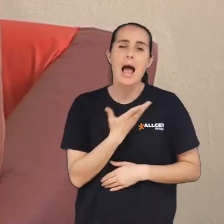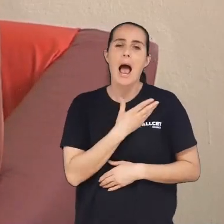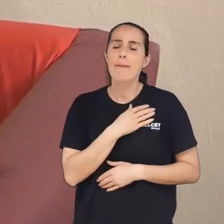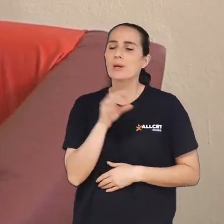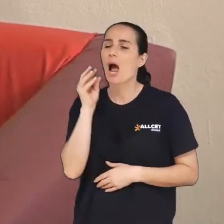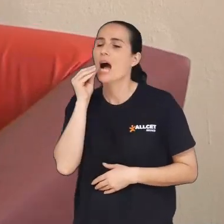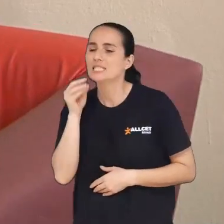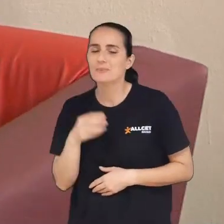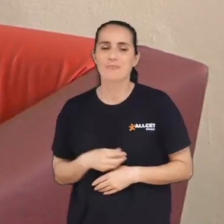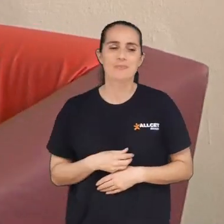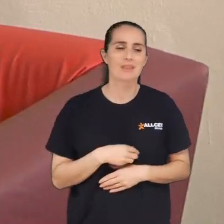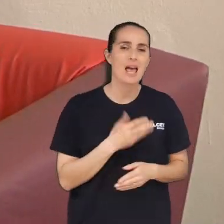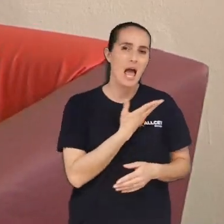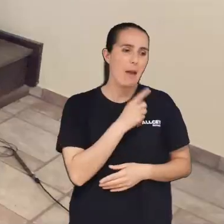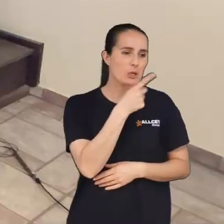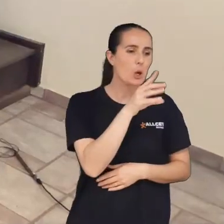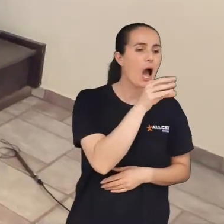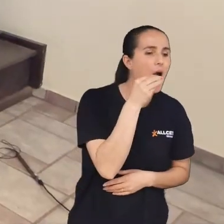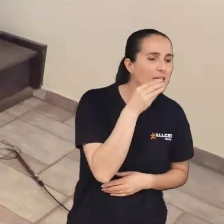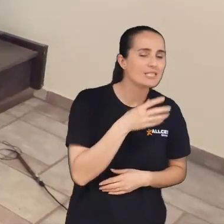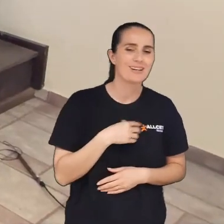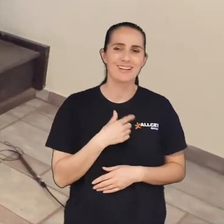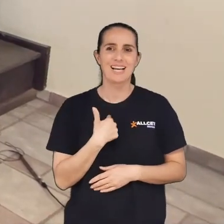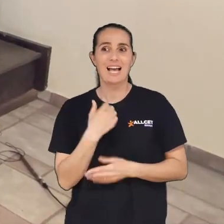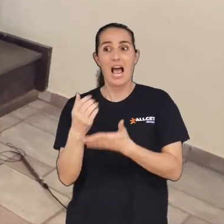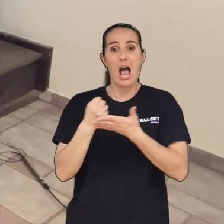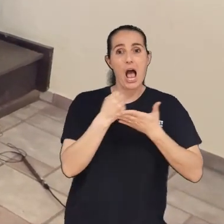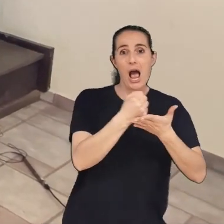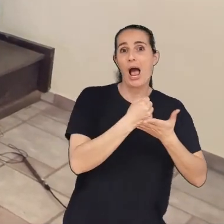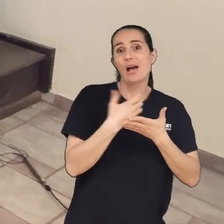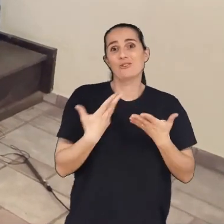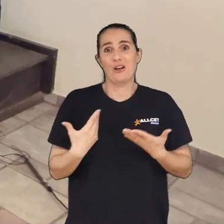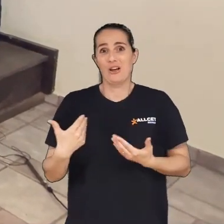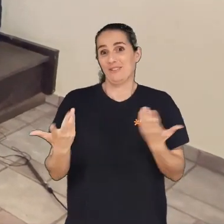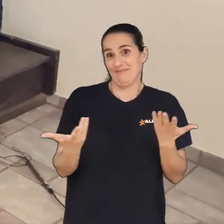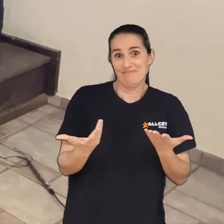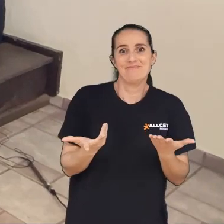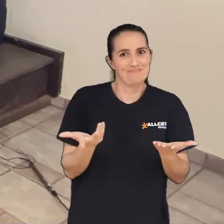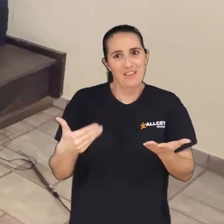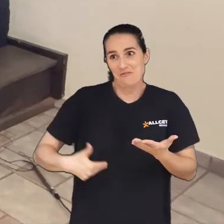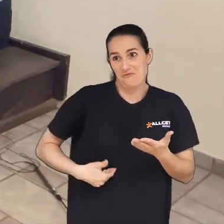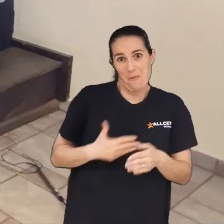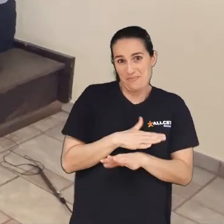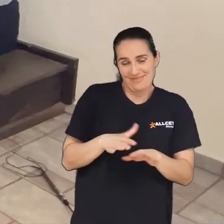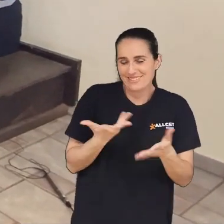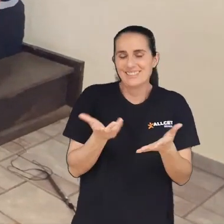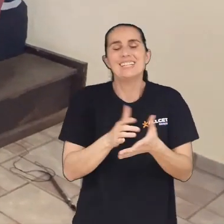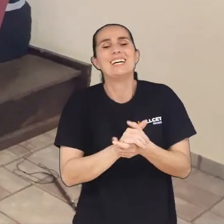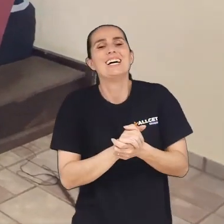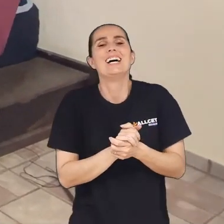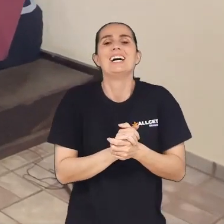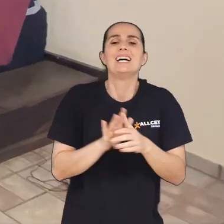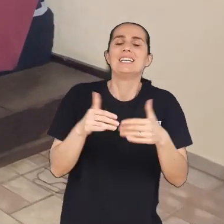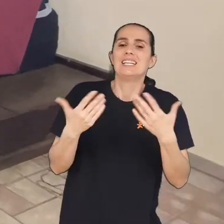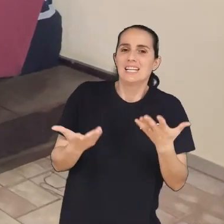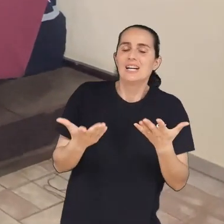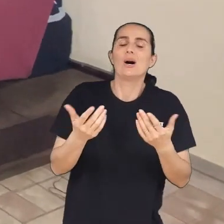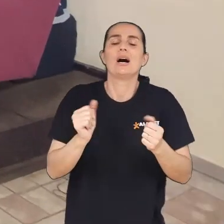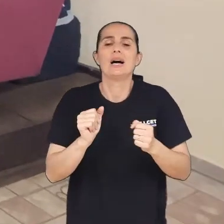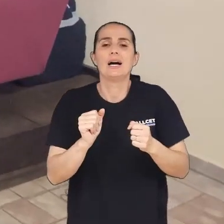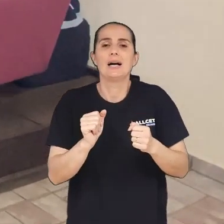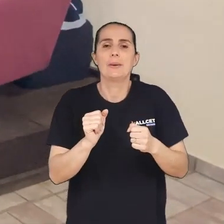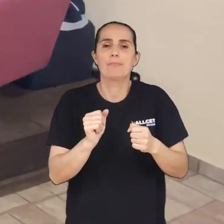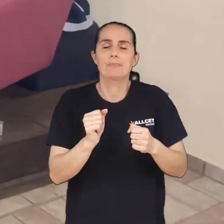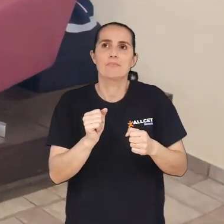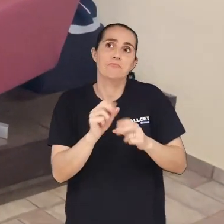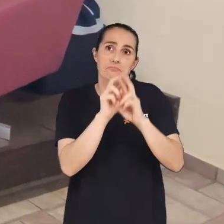um, mordida no outro para safar a minha vida. E a questão de amizades eu posso